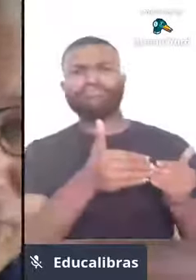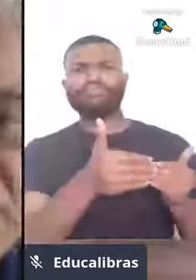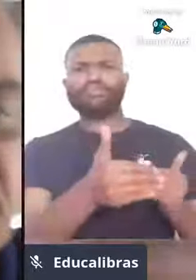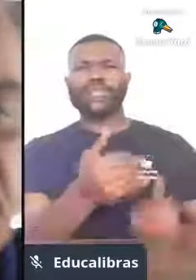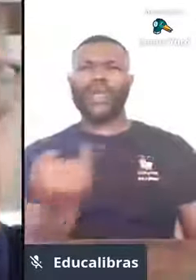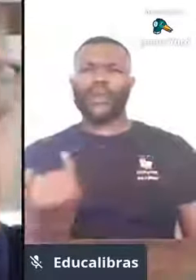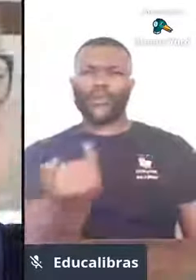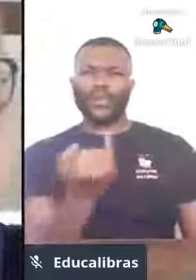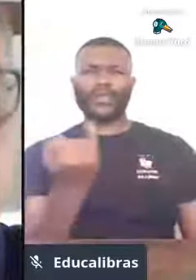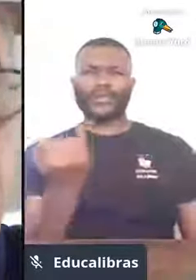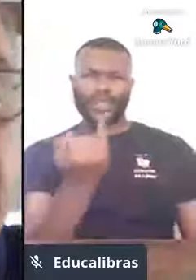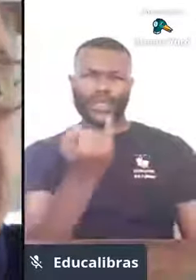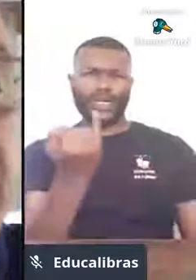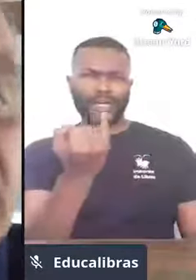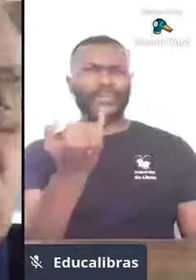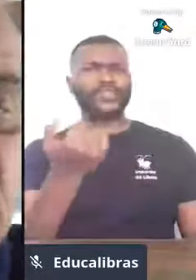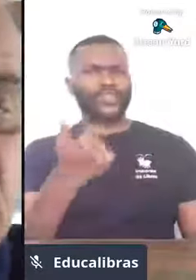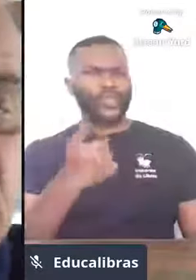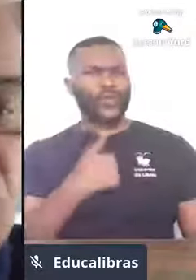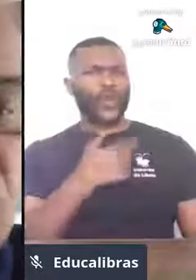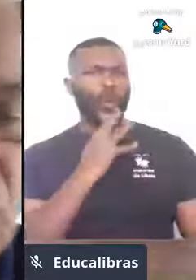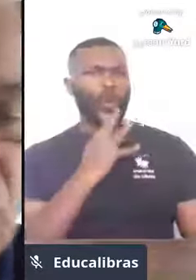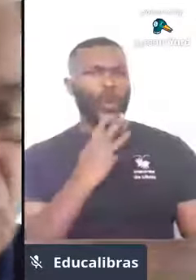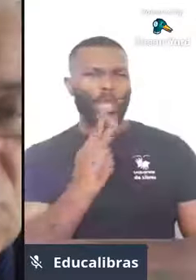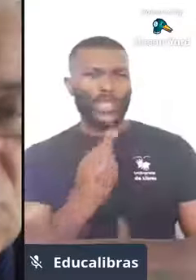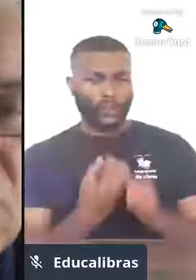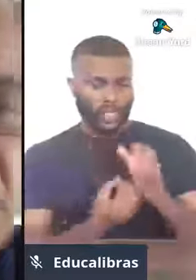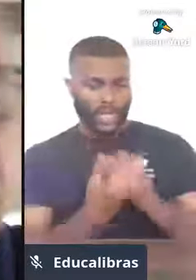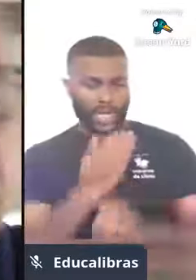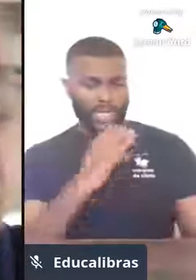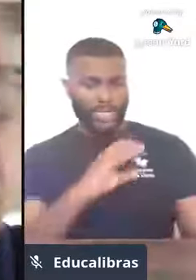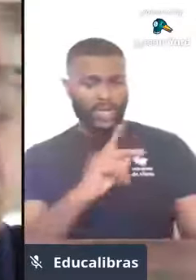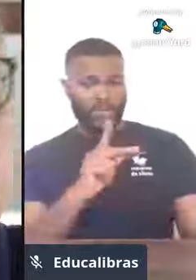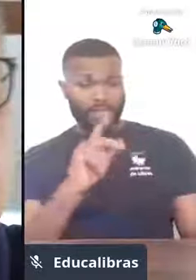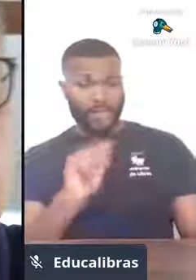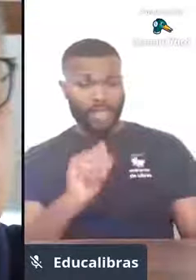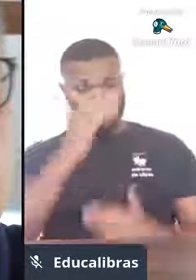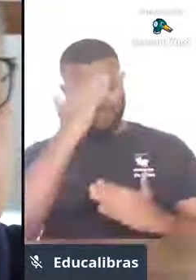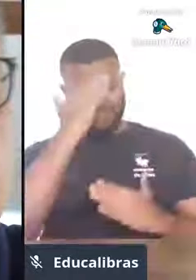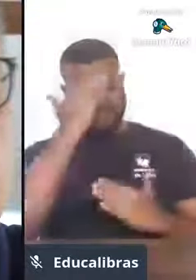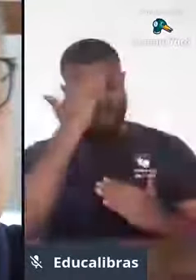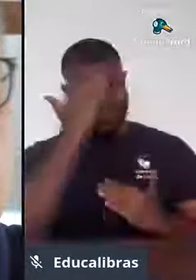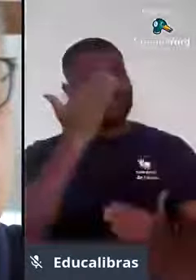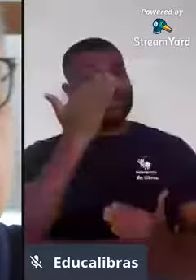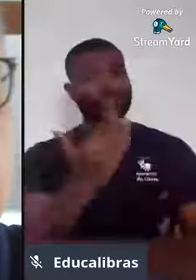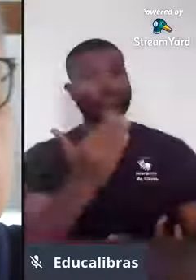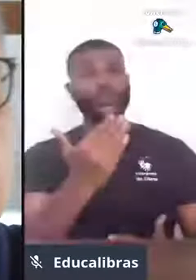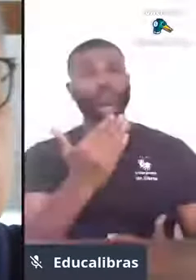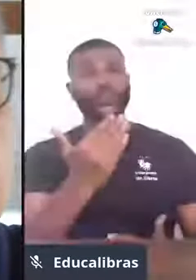chapéu para os criadores da CPA e agradeço a todos eles que estiveram